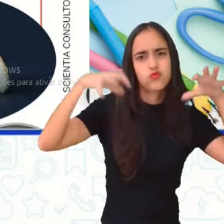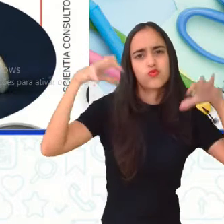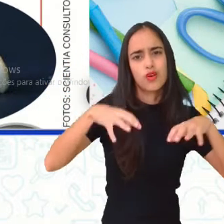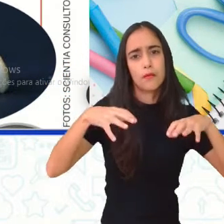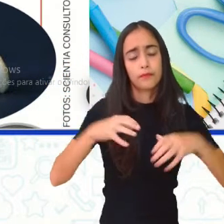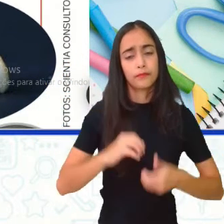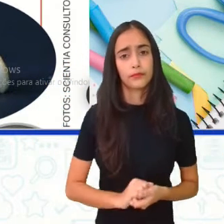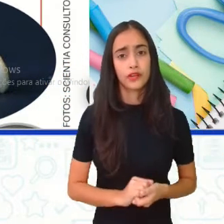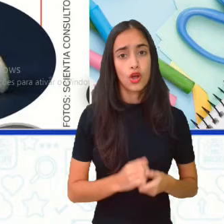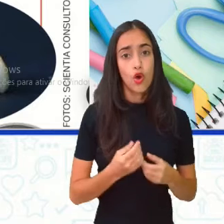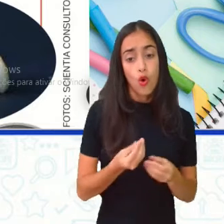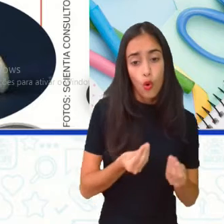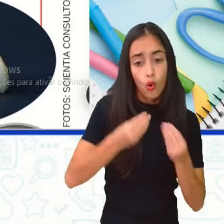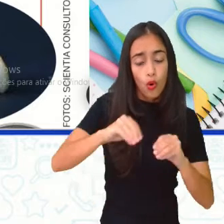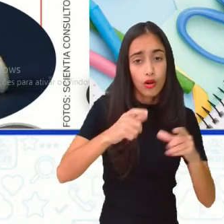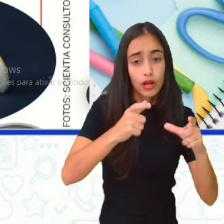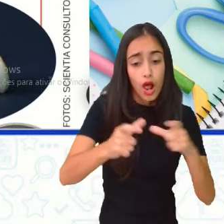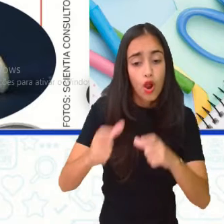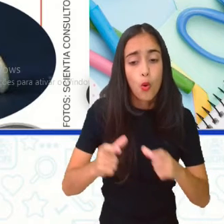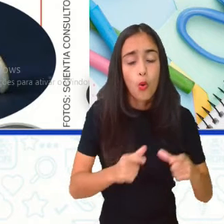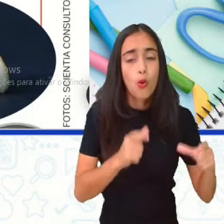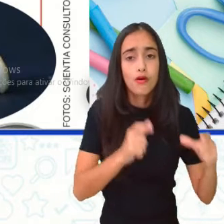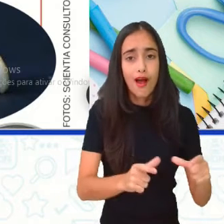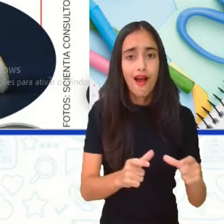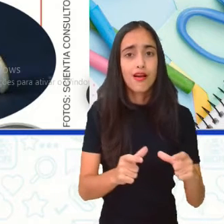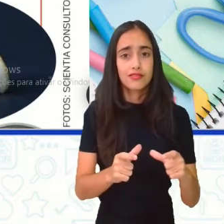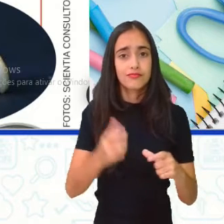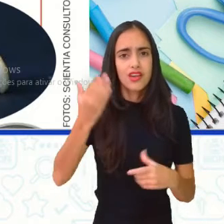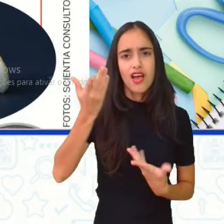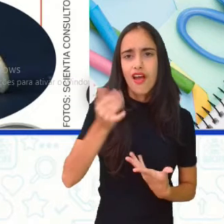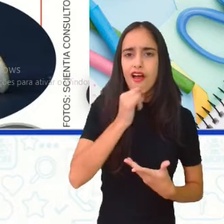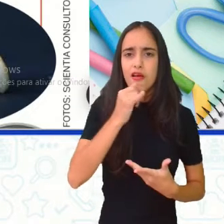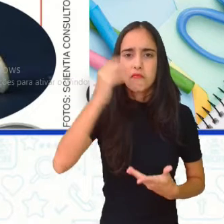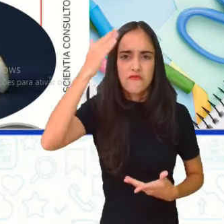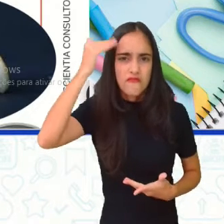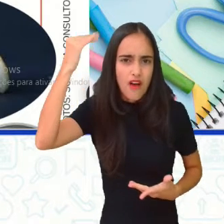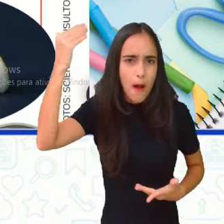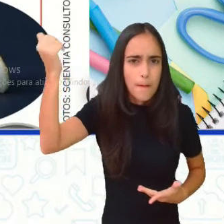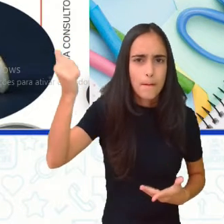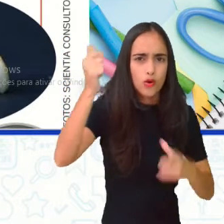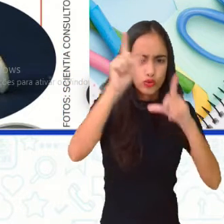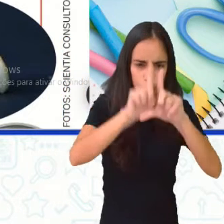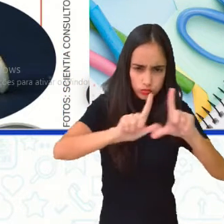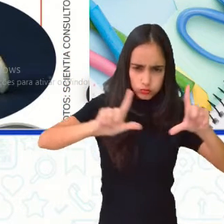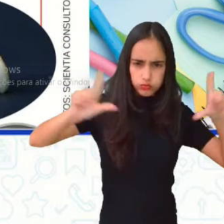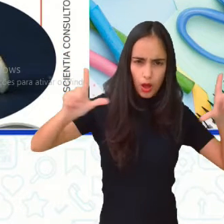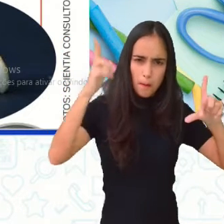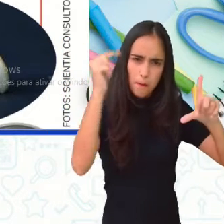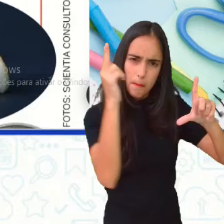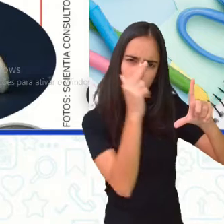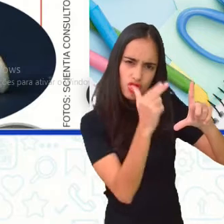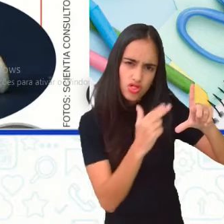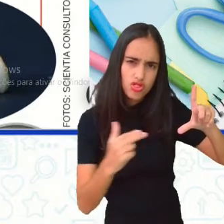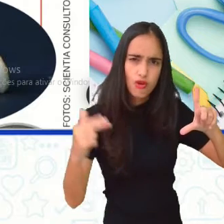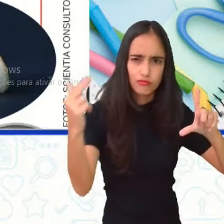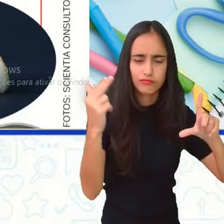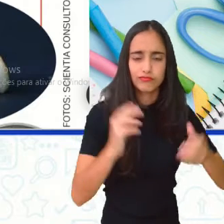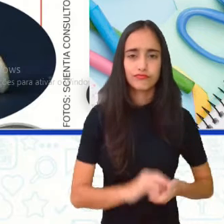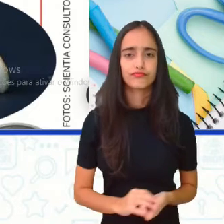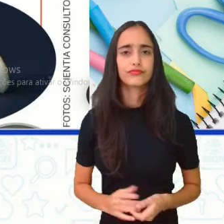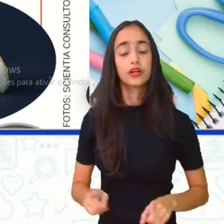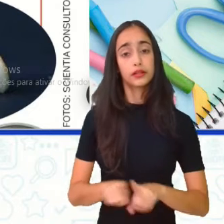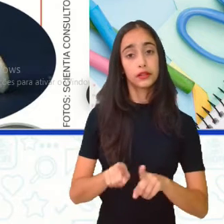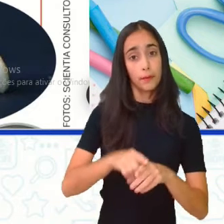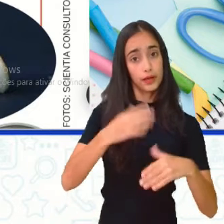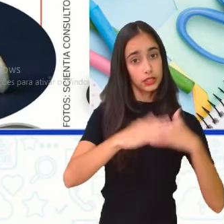lugares, como o famoso quadro de Pedro Américo, Independência ou Morte, pintado a óleo. Além do edifício principal, está sendo